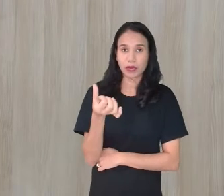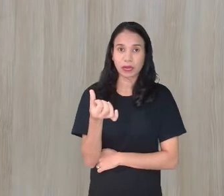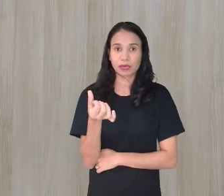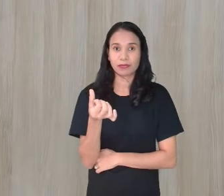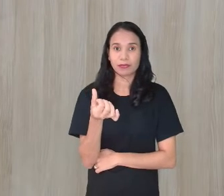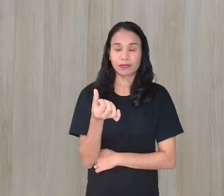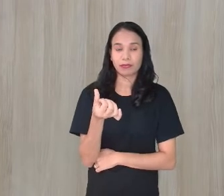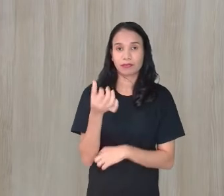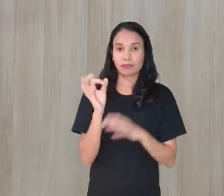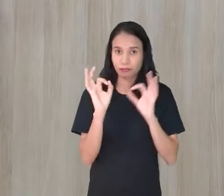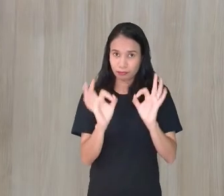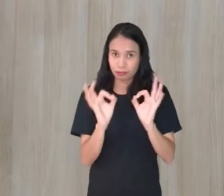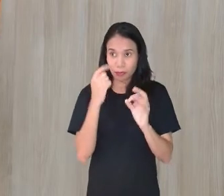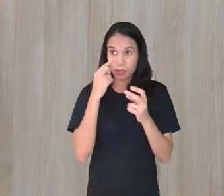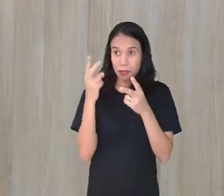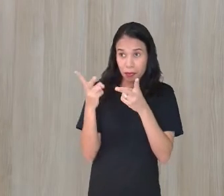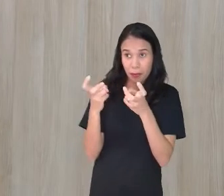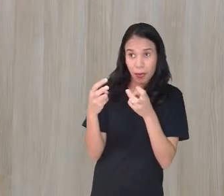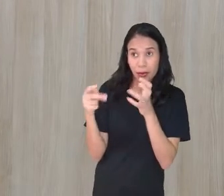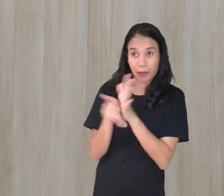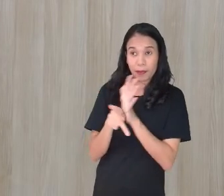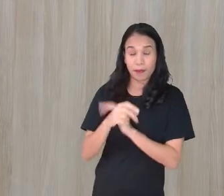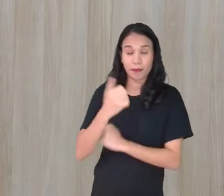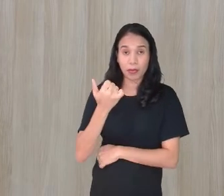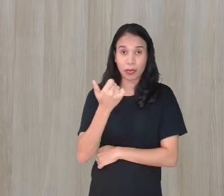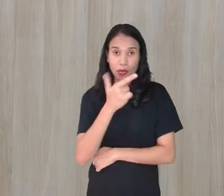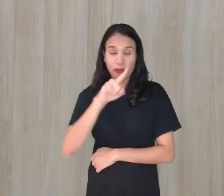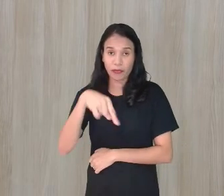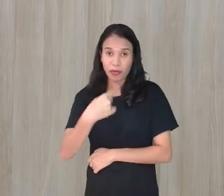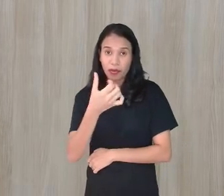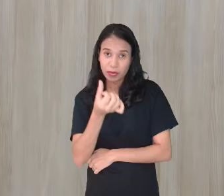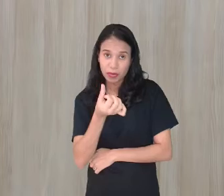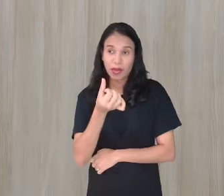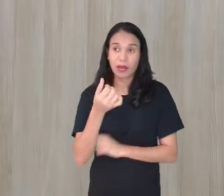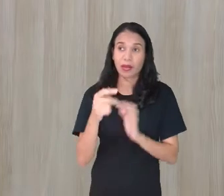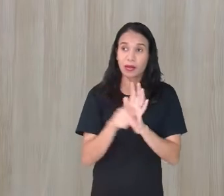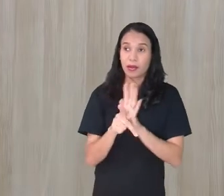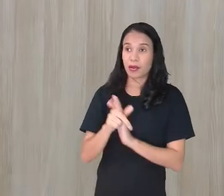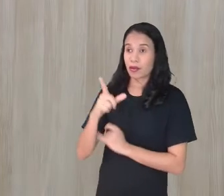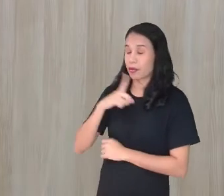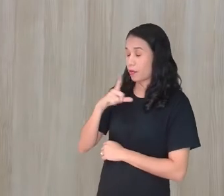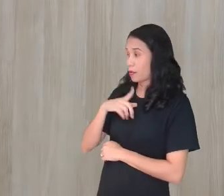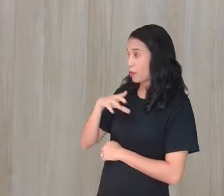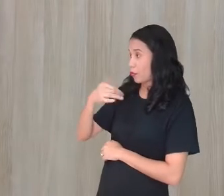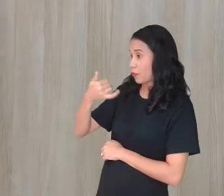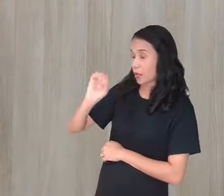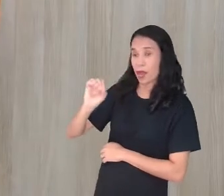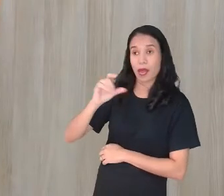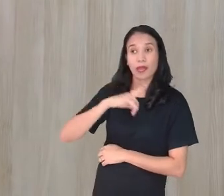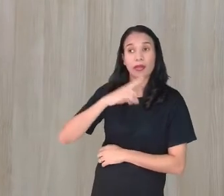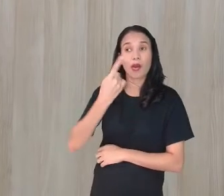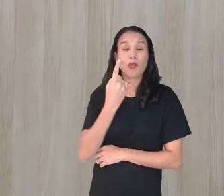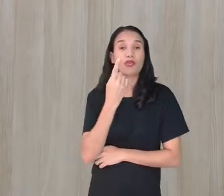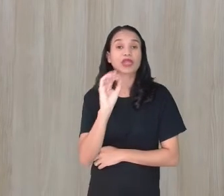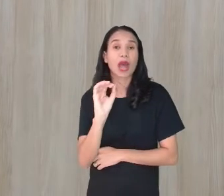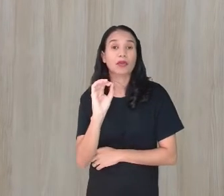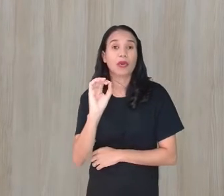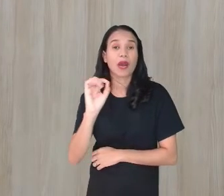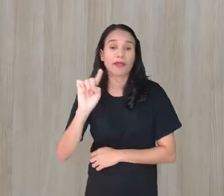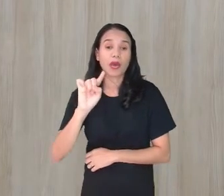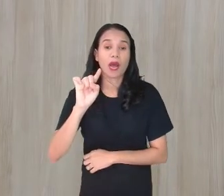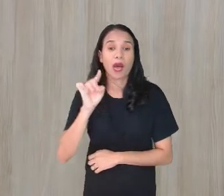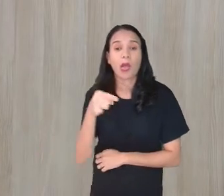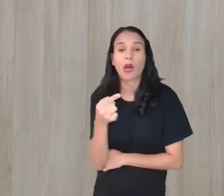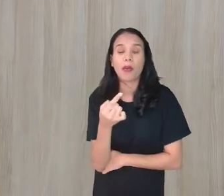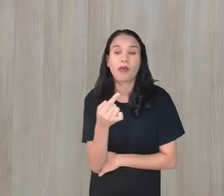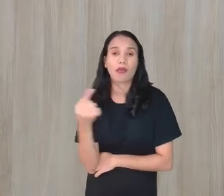12,6. Tá? Pode notar que do 12,6 que está aqui, como o 10 só tem um zerinho, a vírgula ia andar